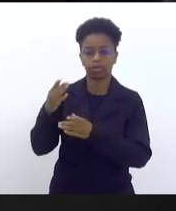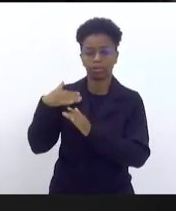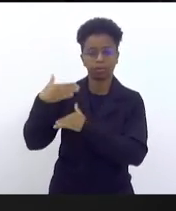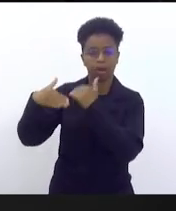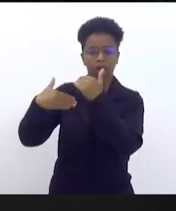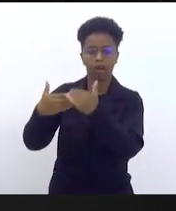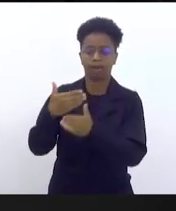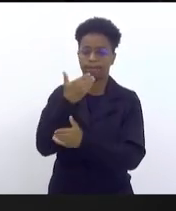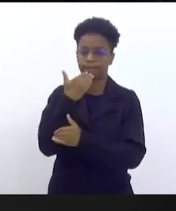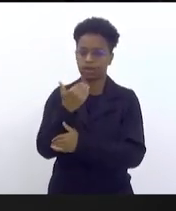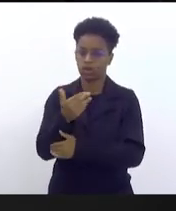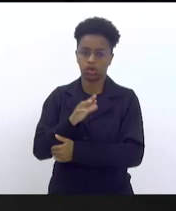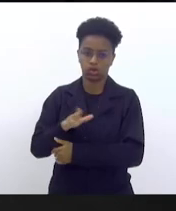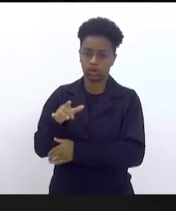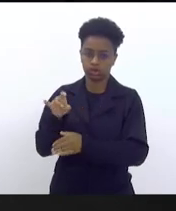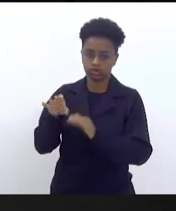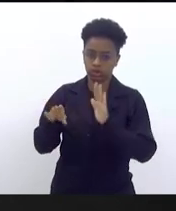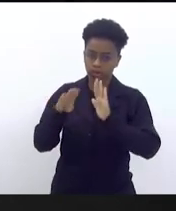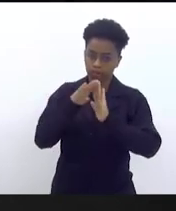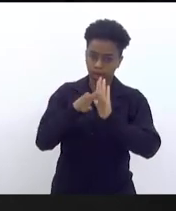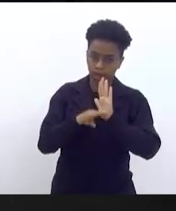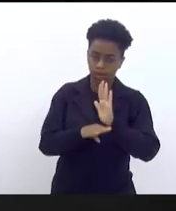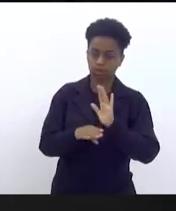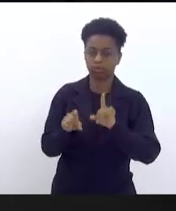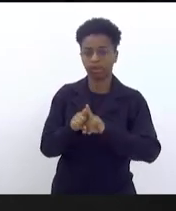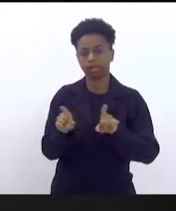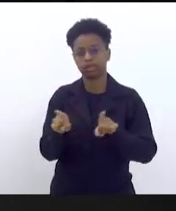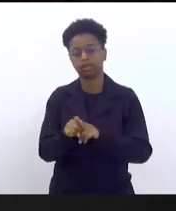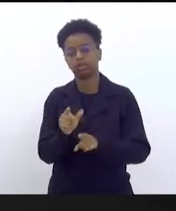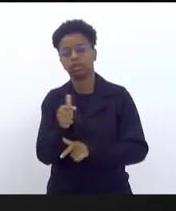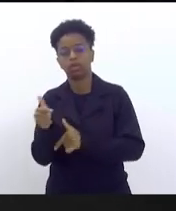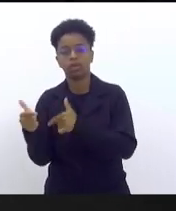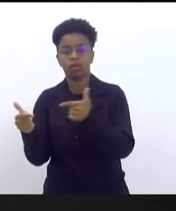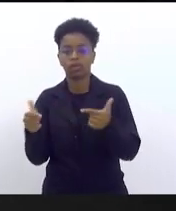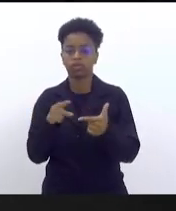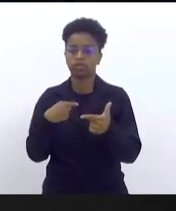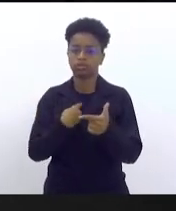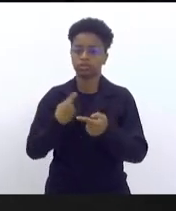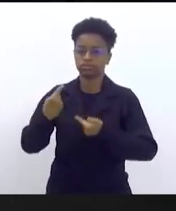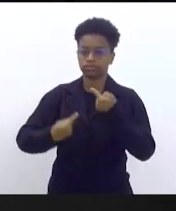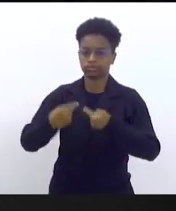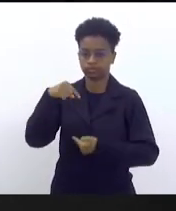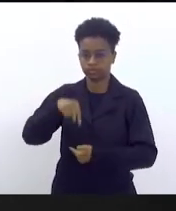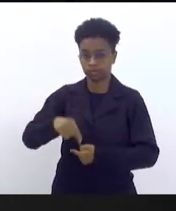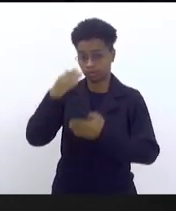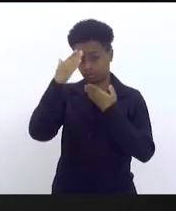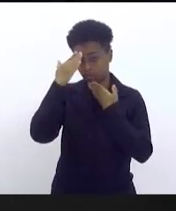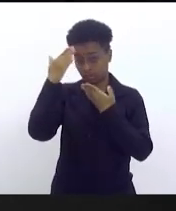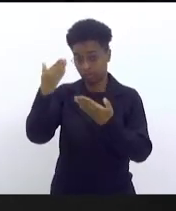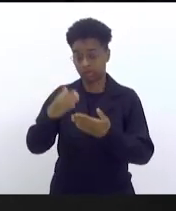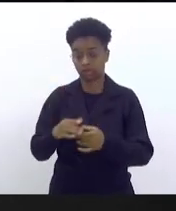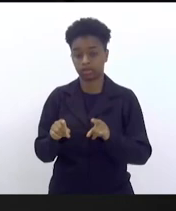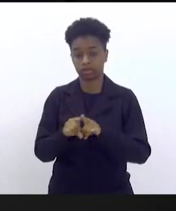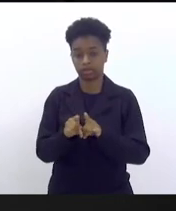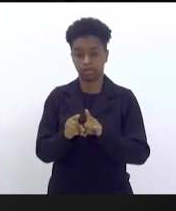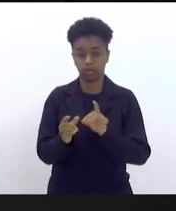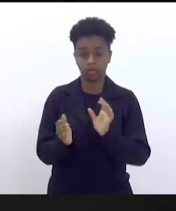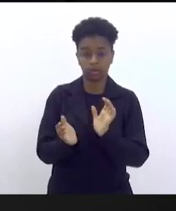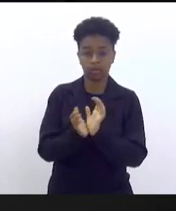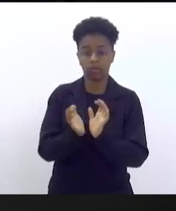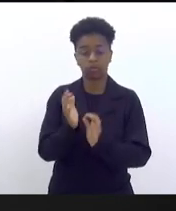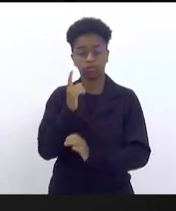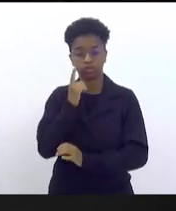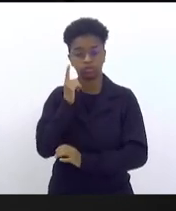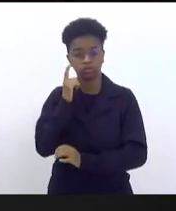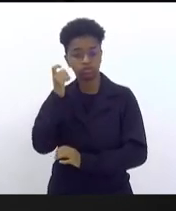não só essas pautas mas muitas outras pautas que temos deliberado aqui nesta casa agradeço a equipe de sonorização